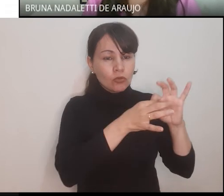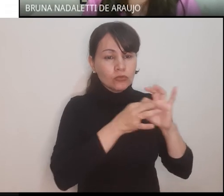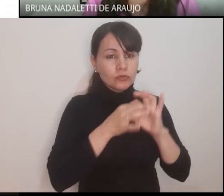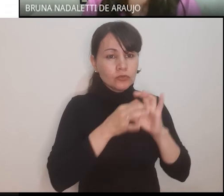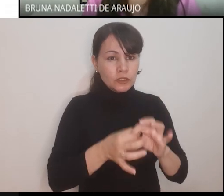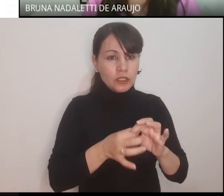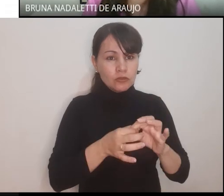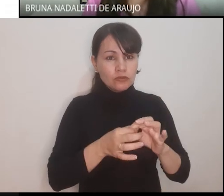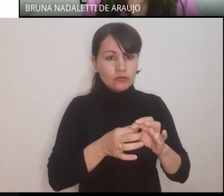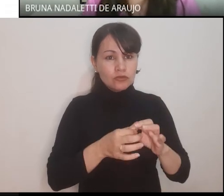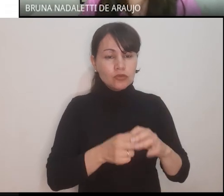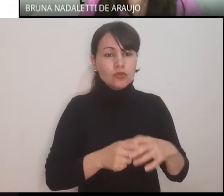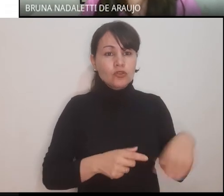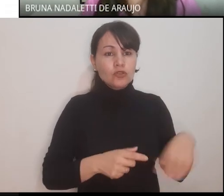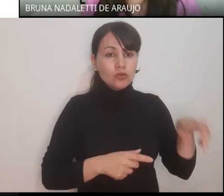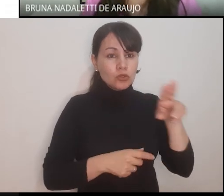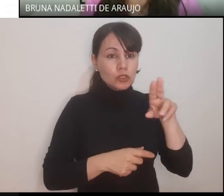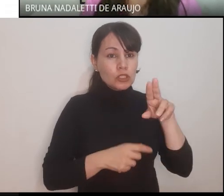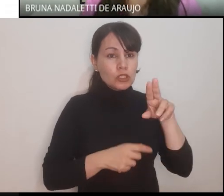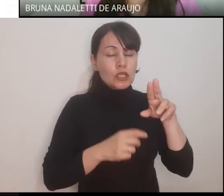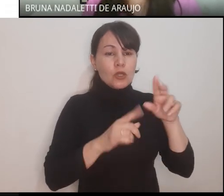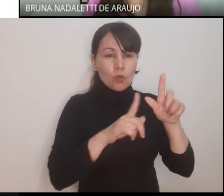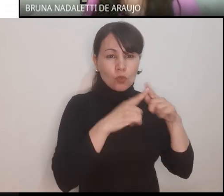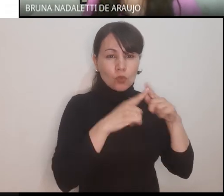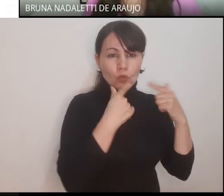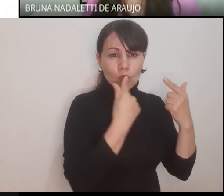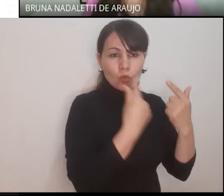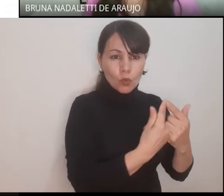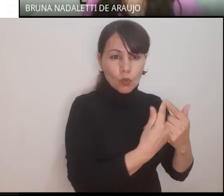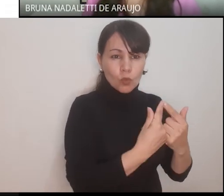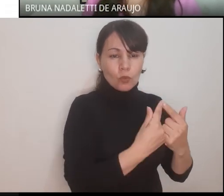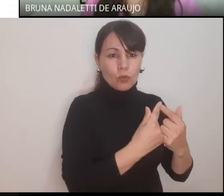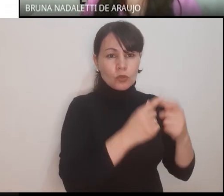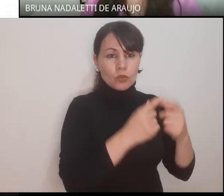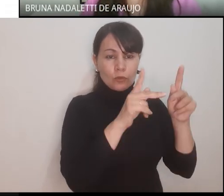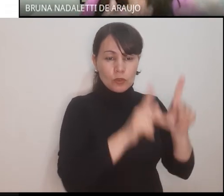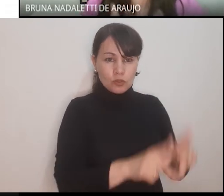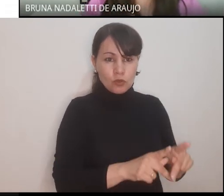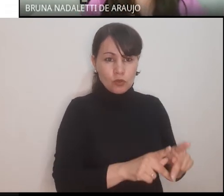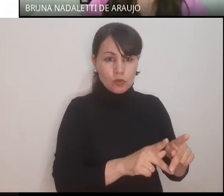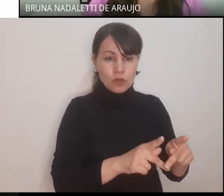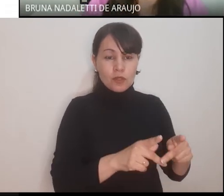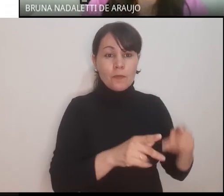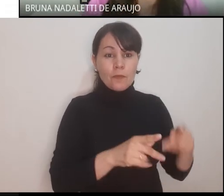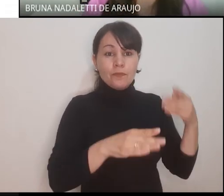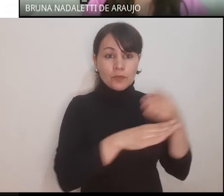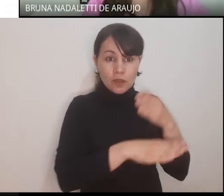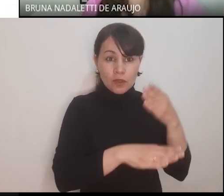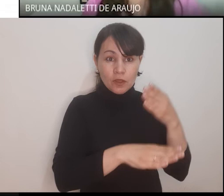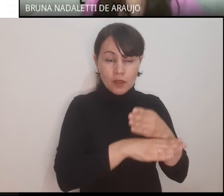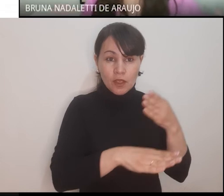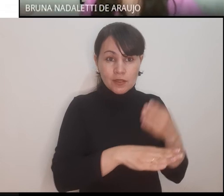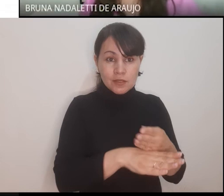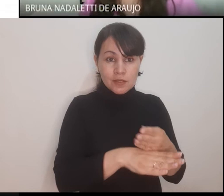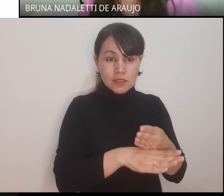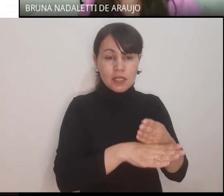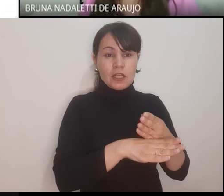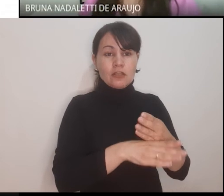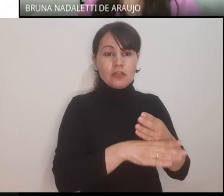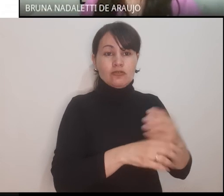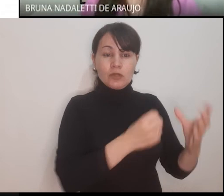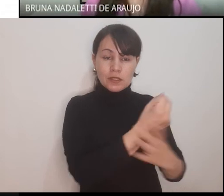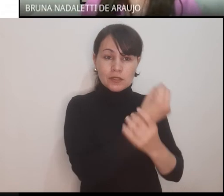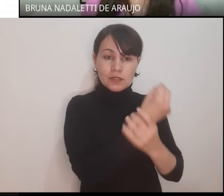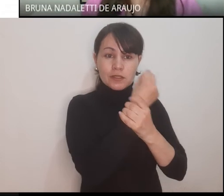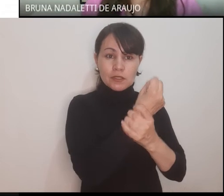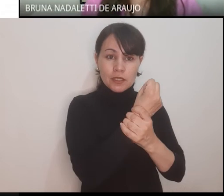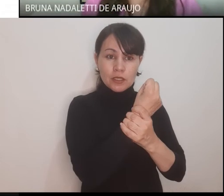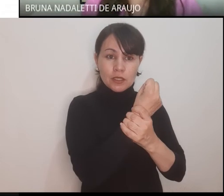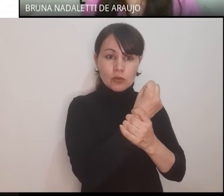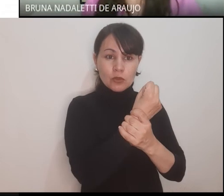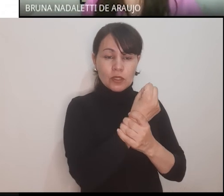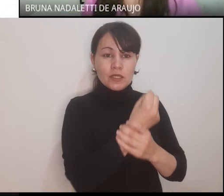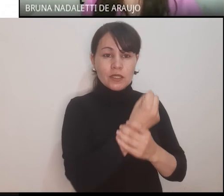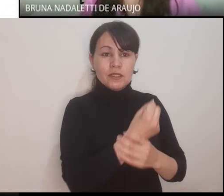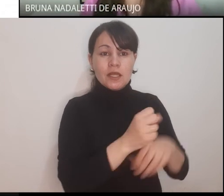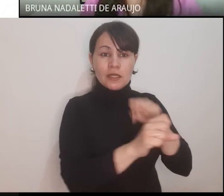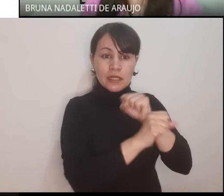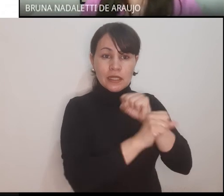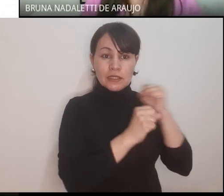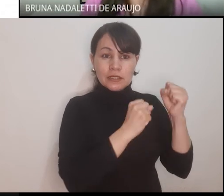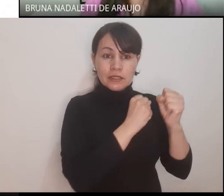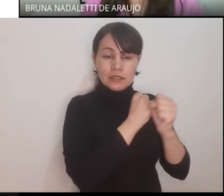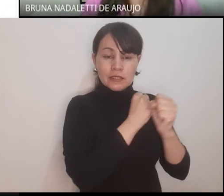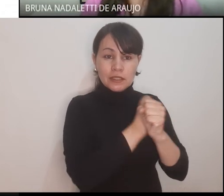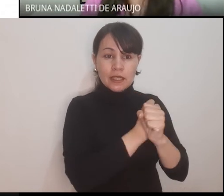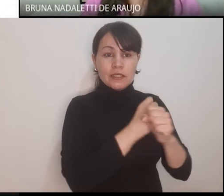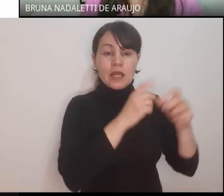de pessoal, que interfere significativamente na qualidade da assistência e na segurança da assistência